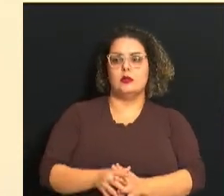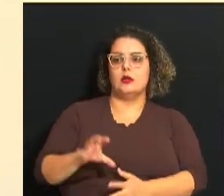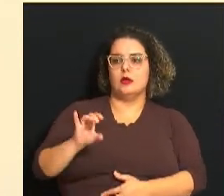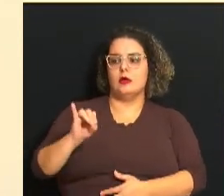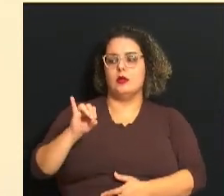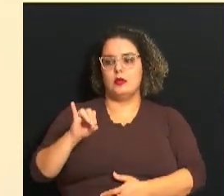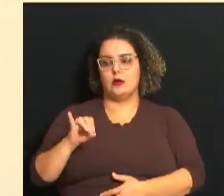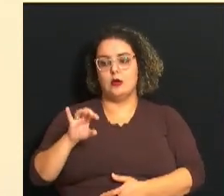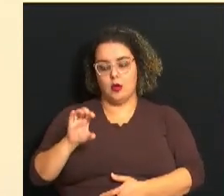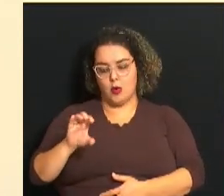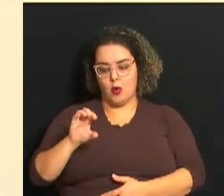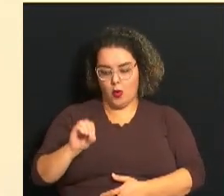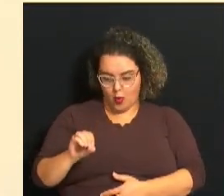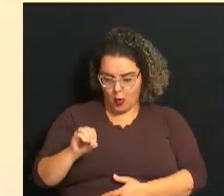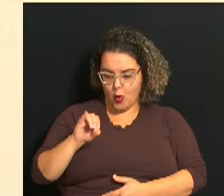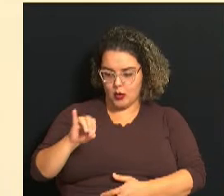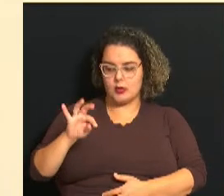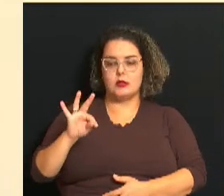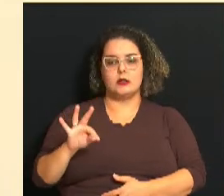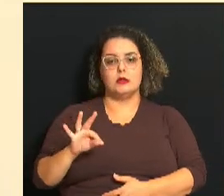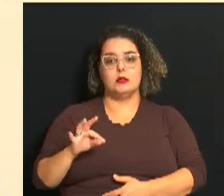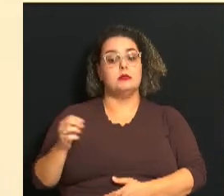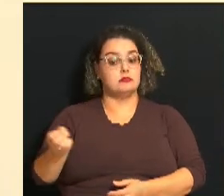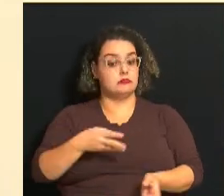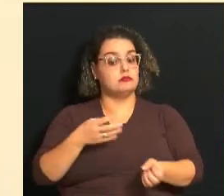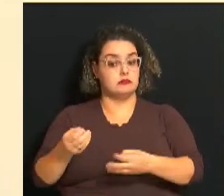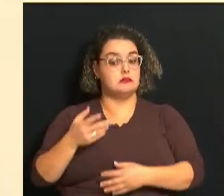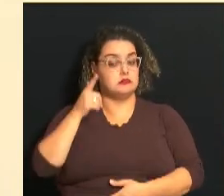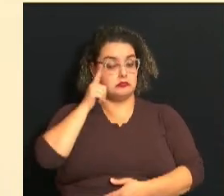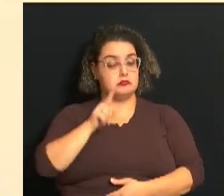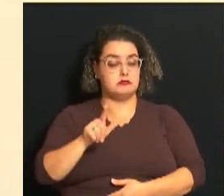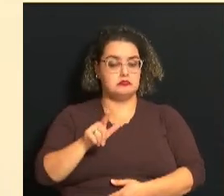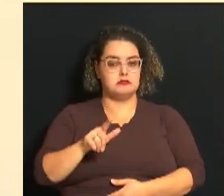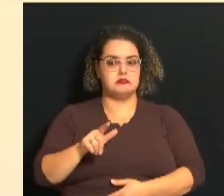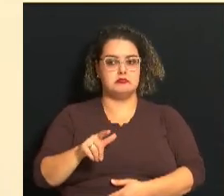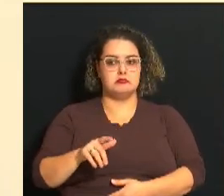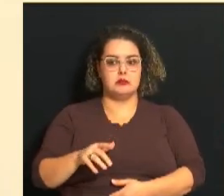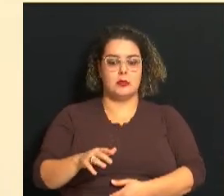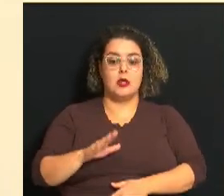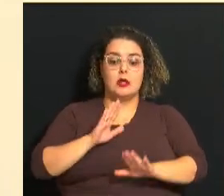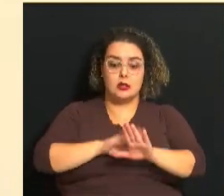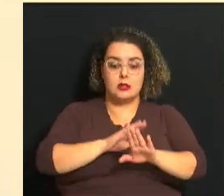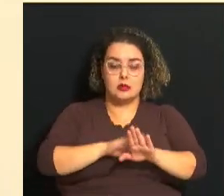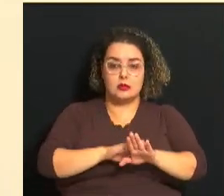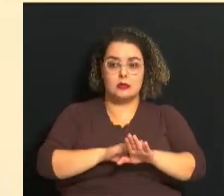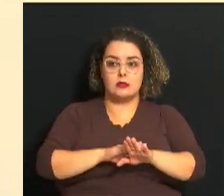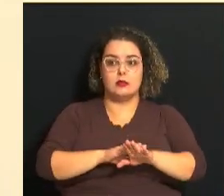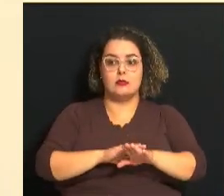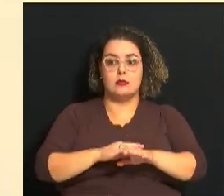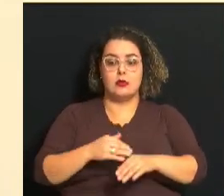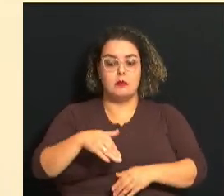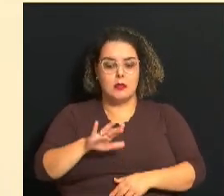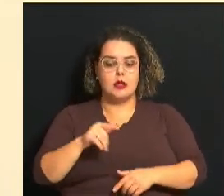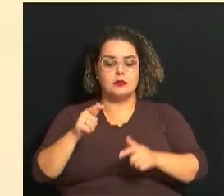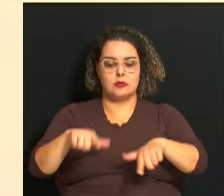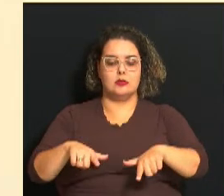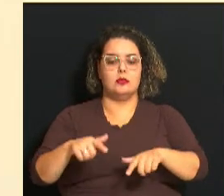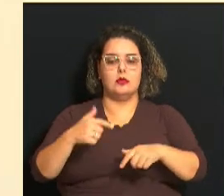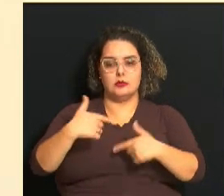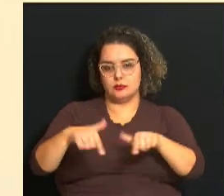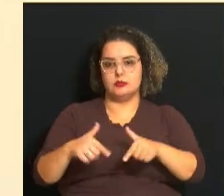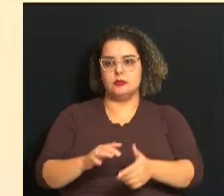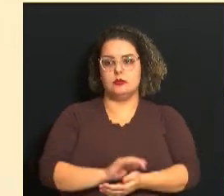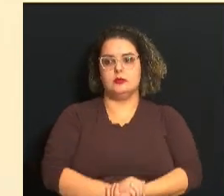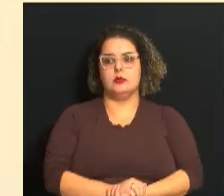atualizado está muito moderno e e consegue contemplar essas condutas que vão além desse prédio físico e aí com relação ao